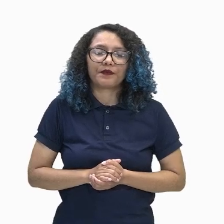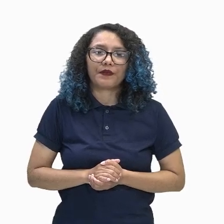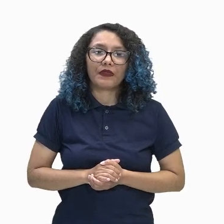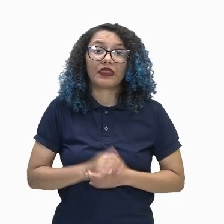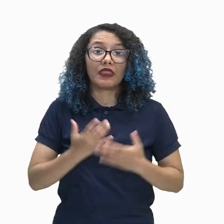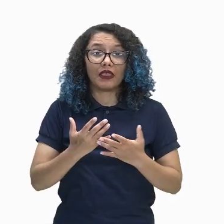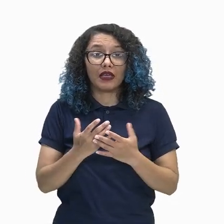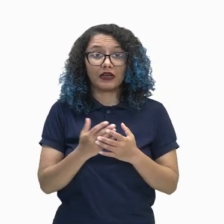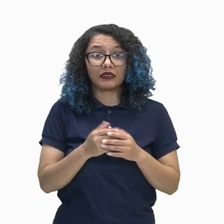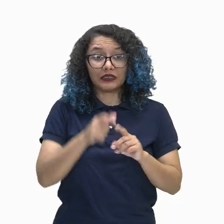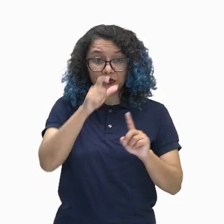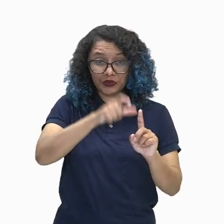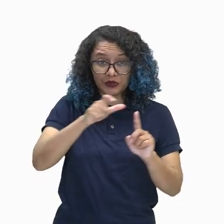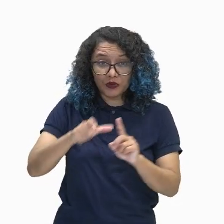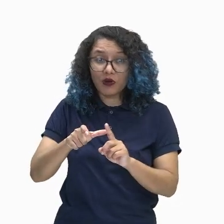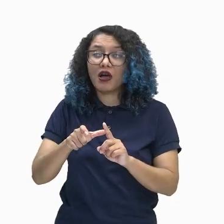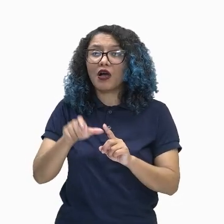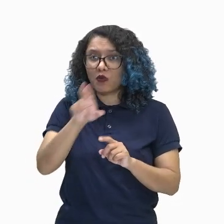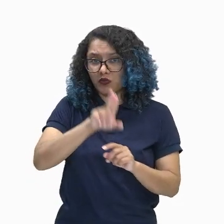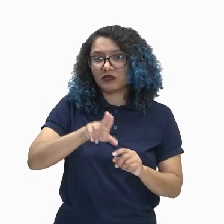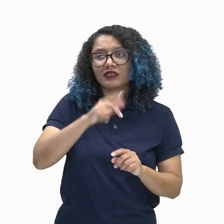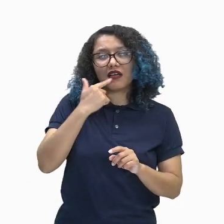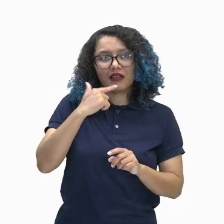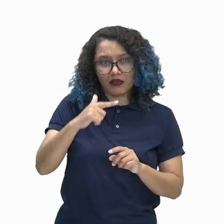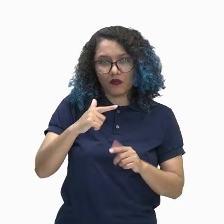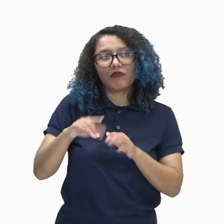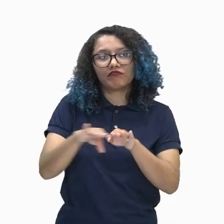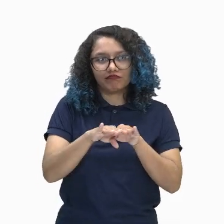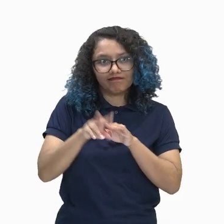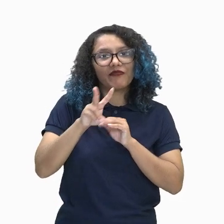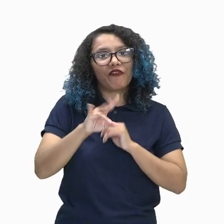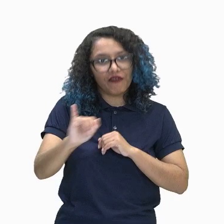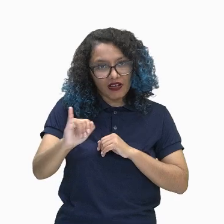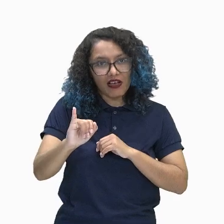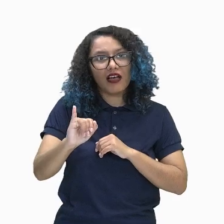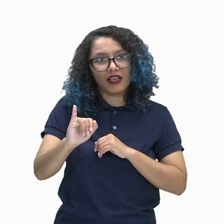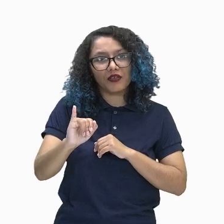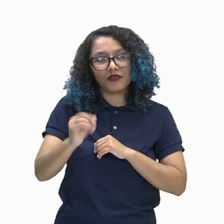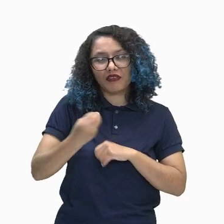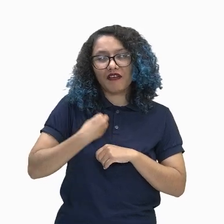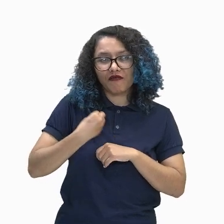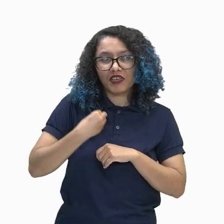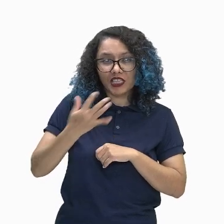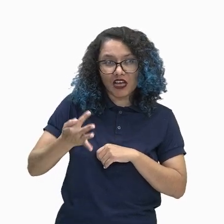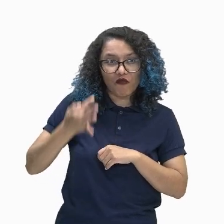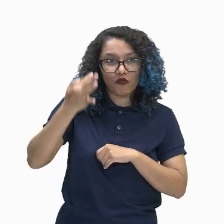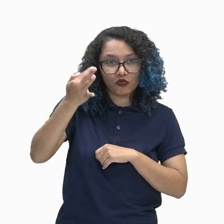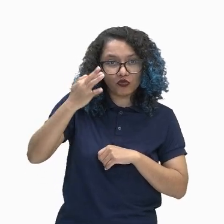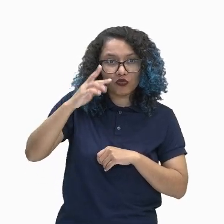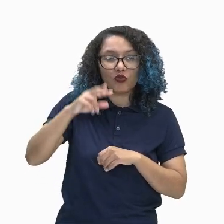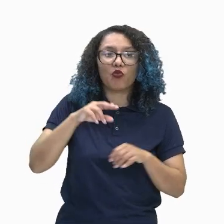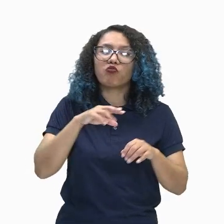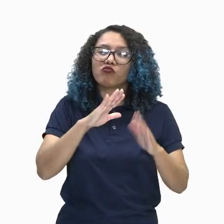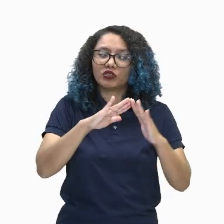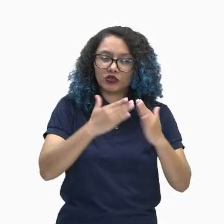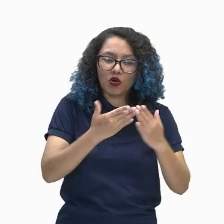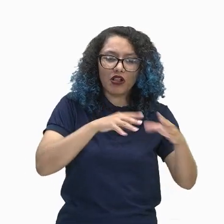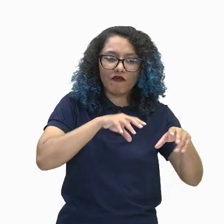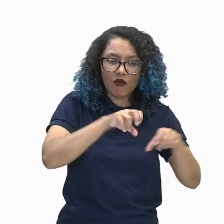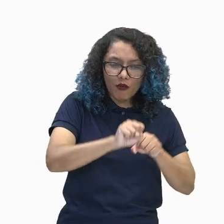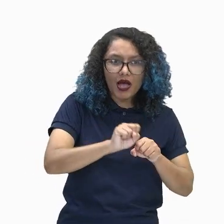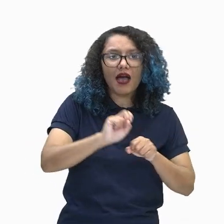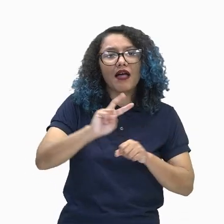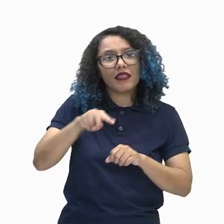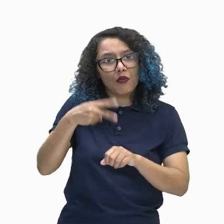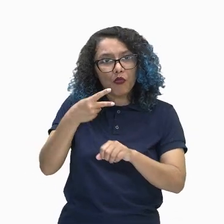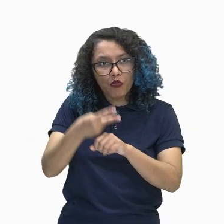elas irão fazer uso dessa língua, né, na sua vida posterior à escola, né? Então,